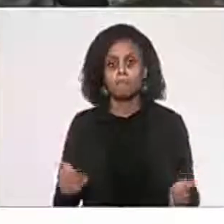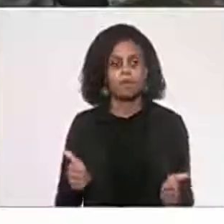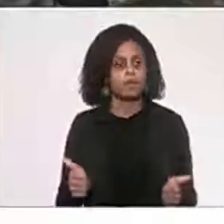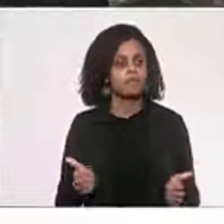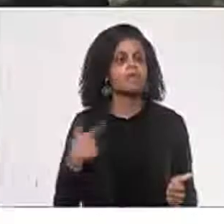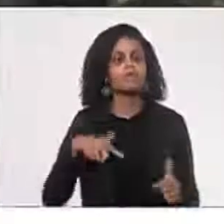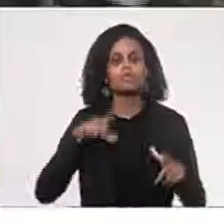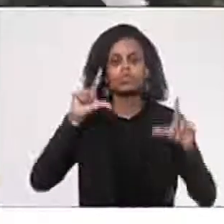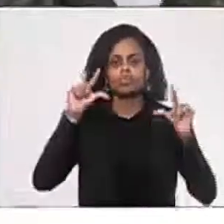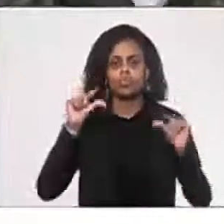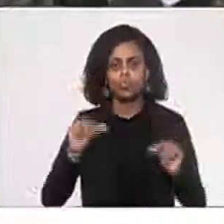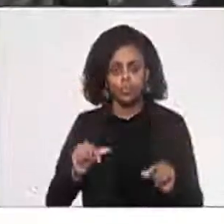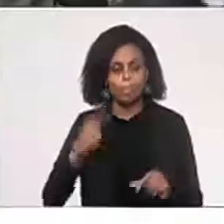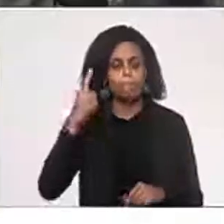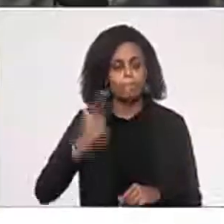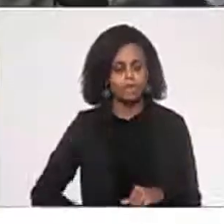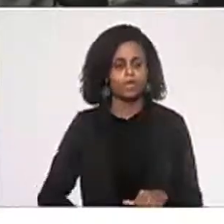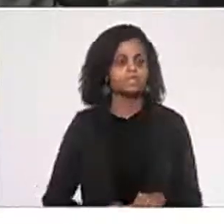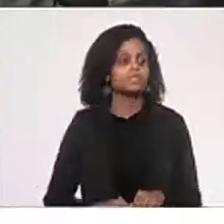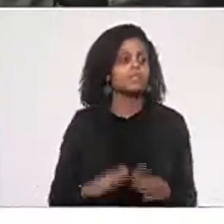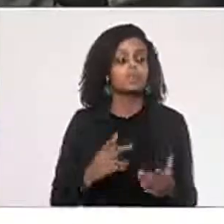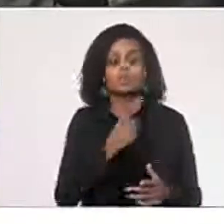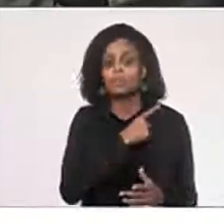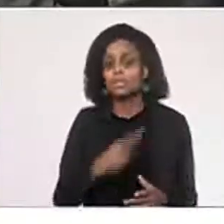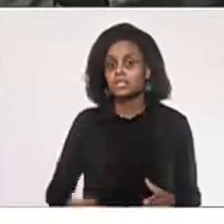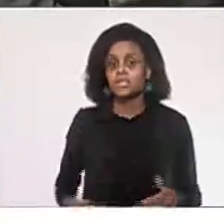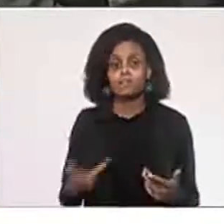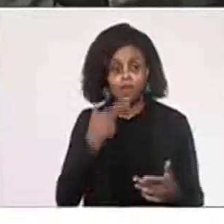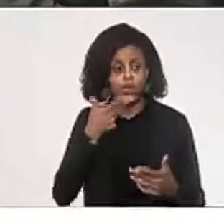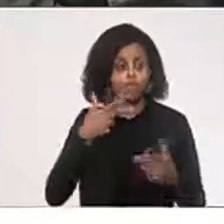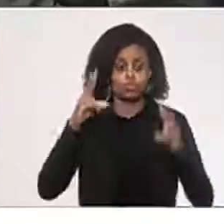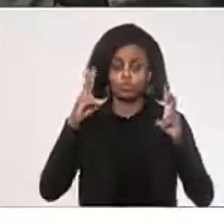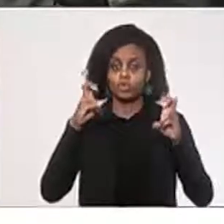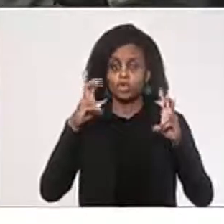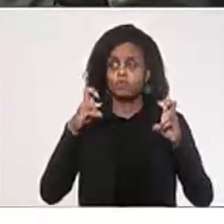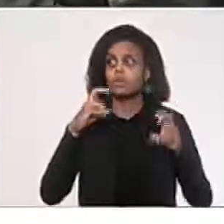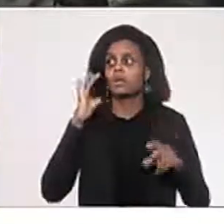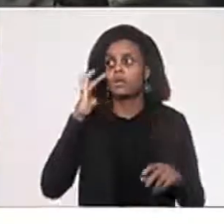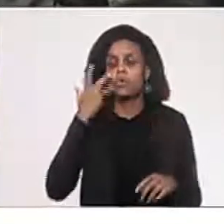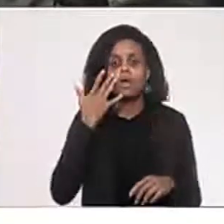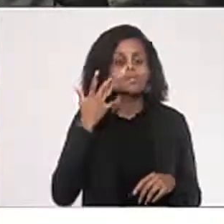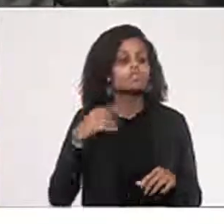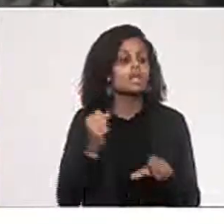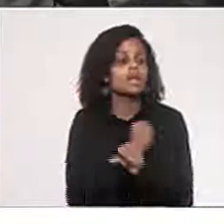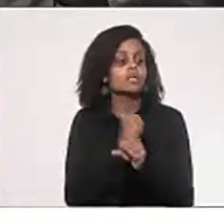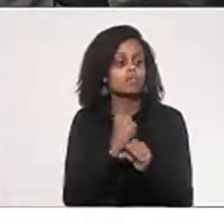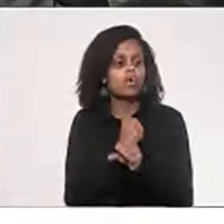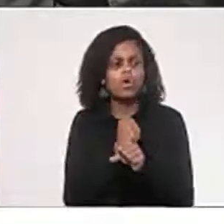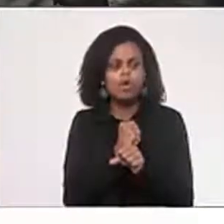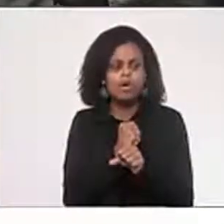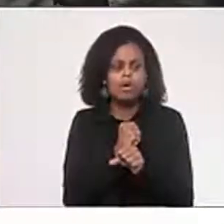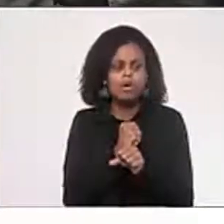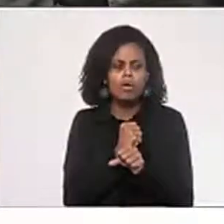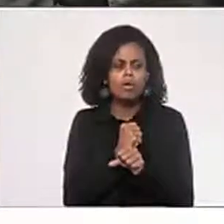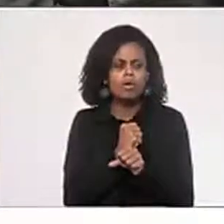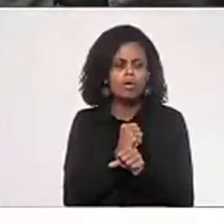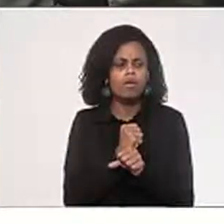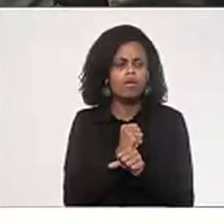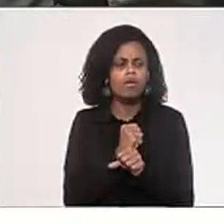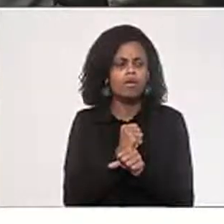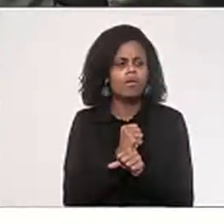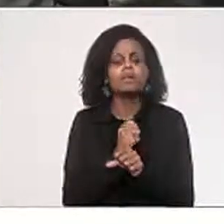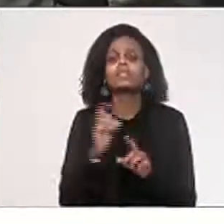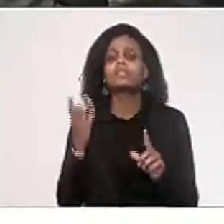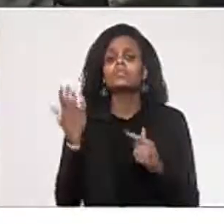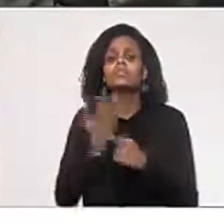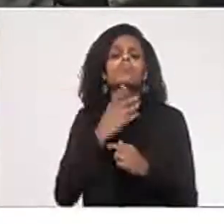reduzir mais. Agora, o presidente trouxe aqui um tema que eu acho que o tempo, as horas que teremos, poderá ser importante até para descobrir o que